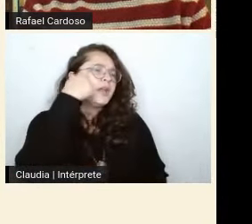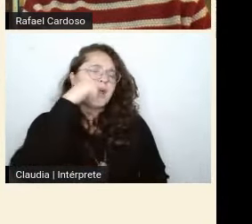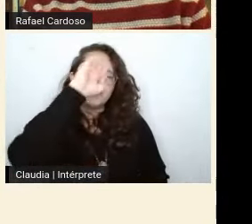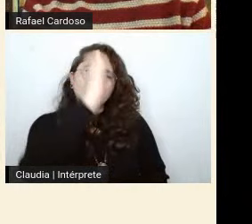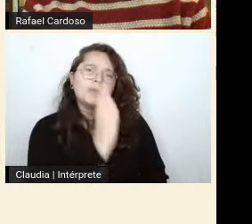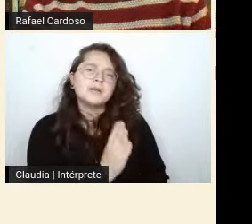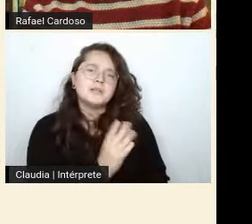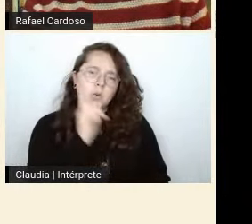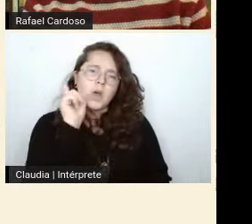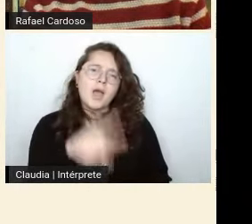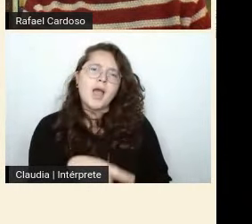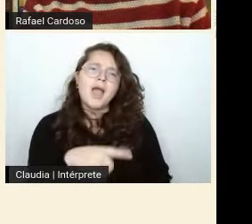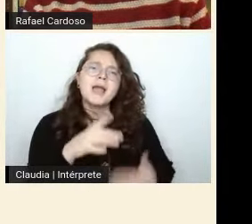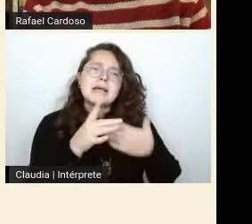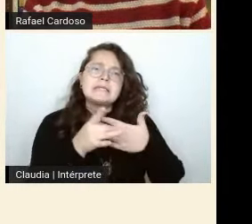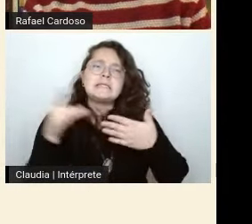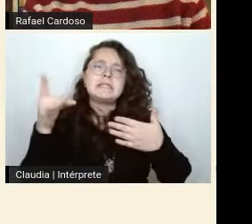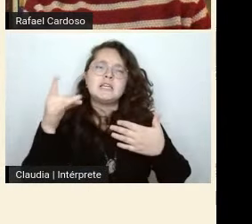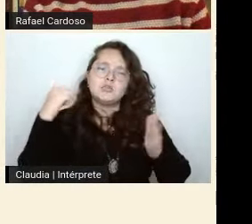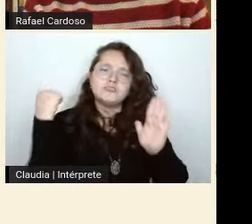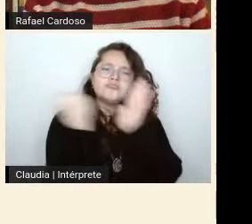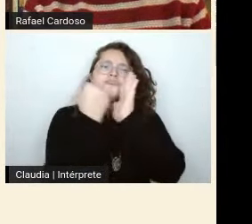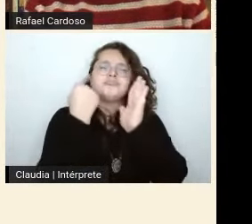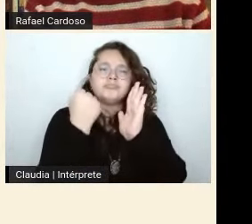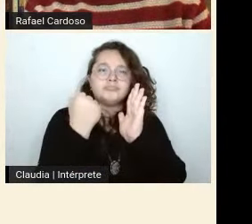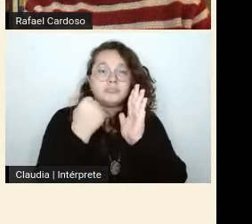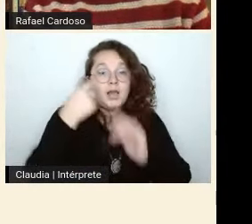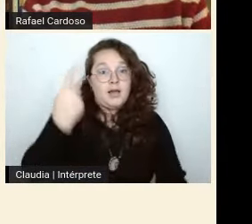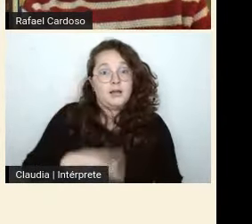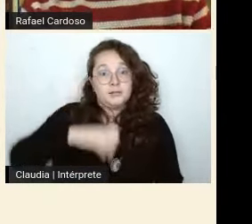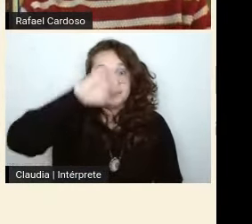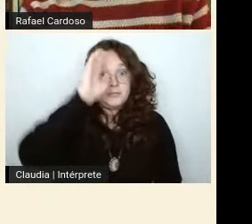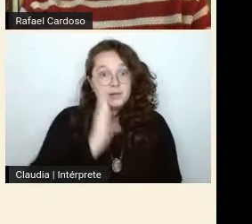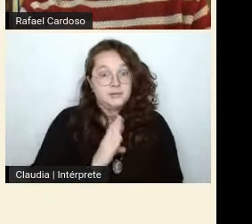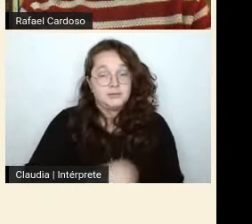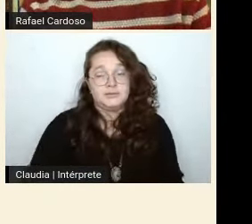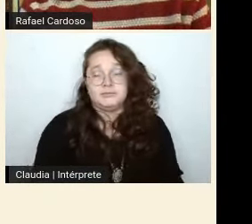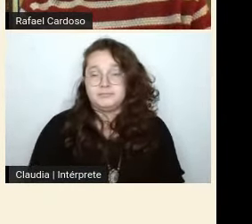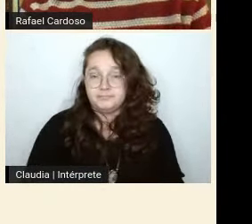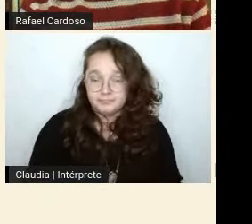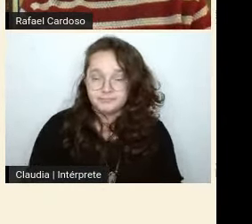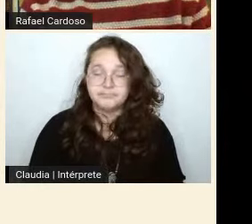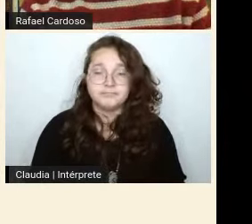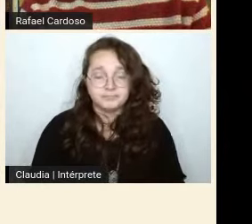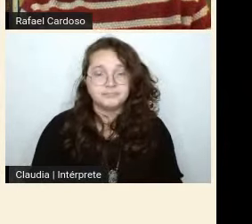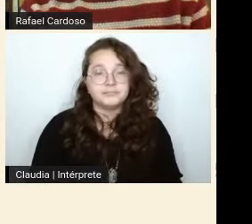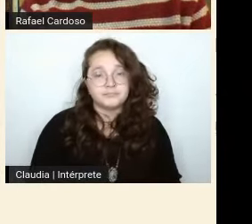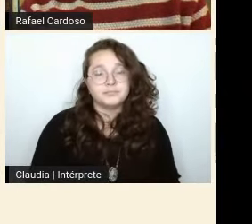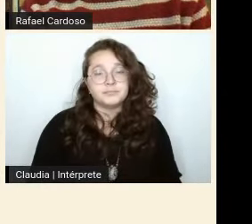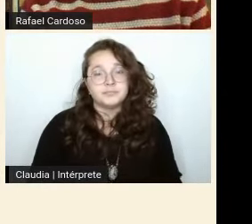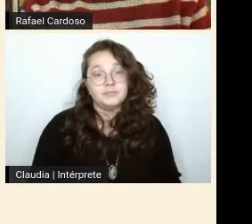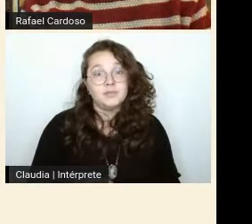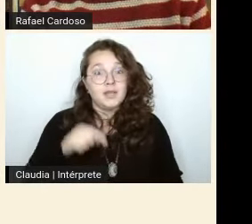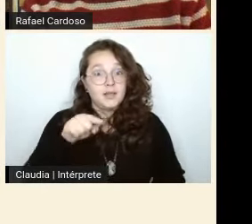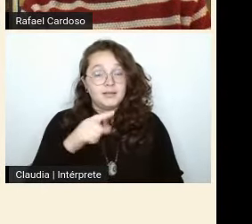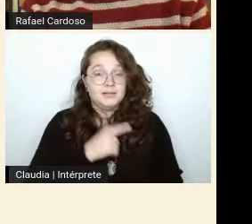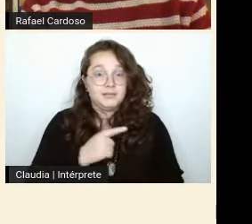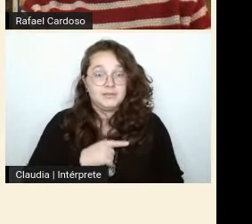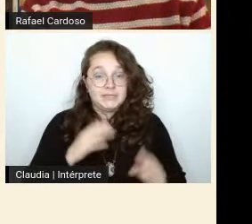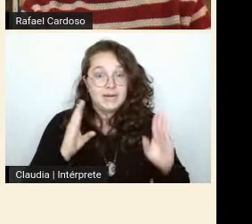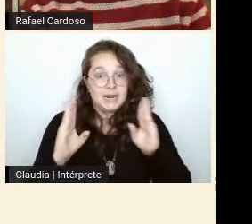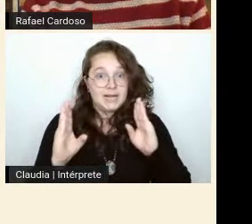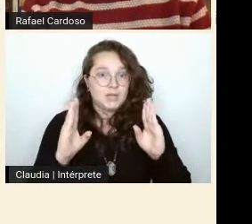vida vigorosa e cambiante do seu país, fecha aspas. Ao postular essa categoria